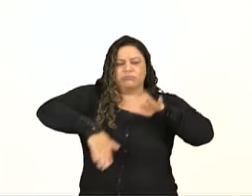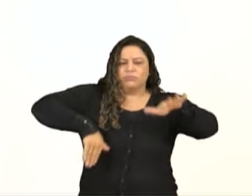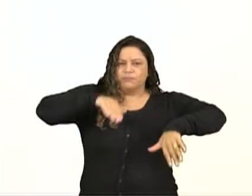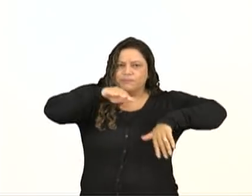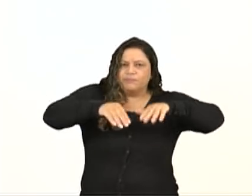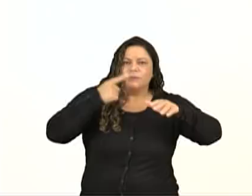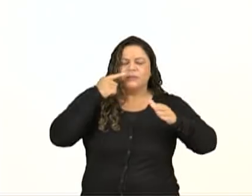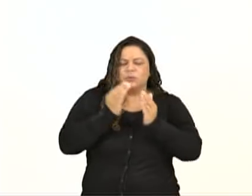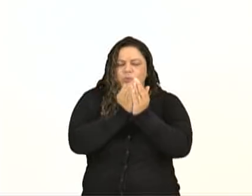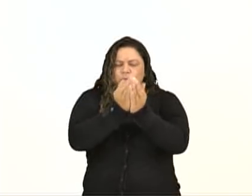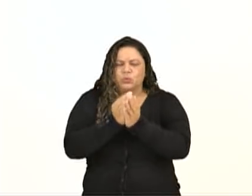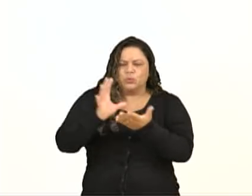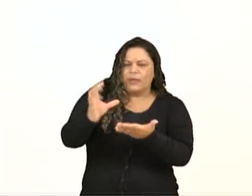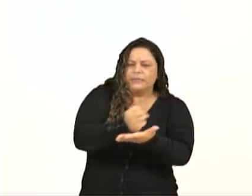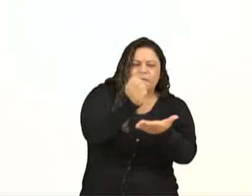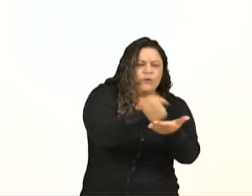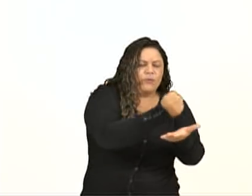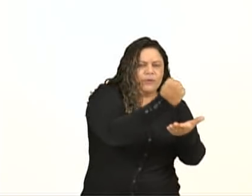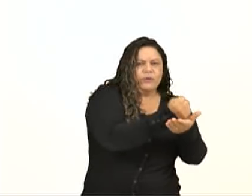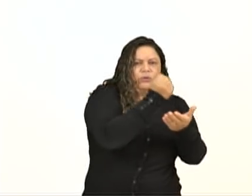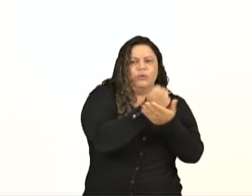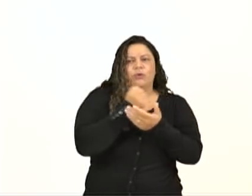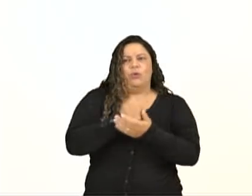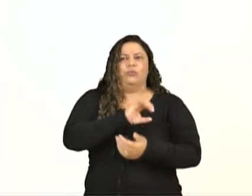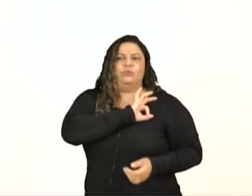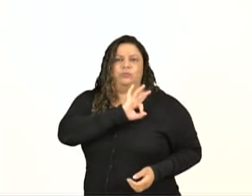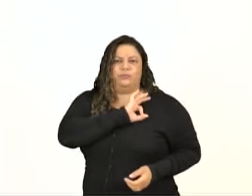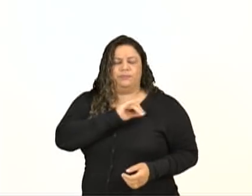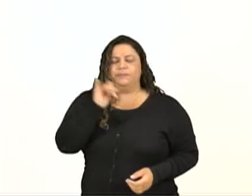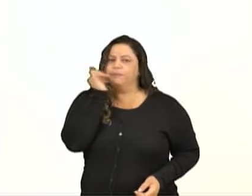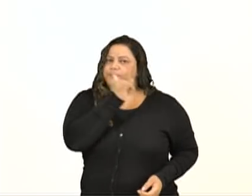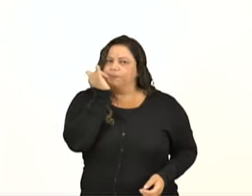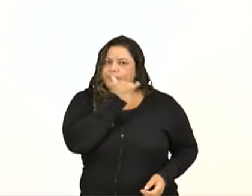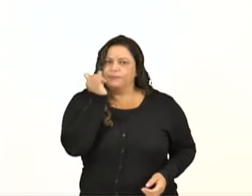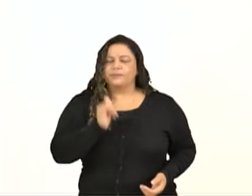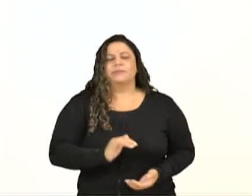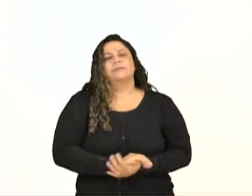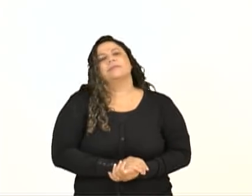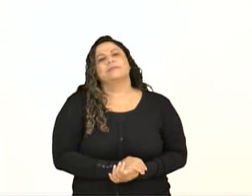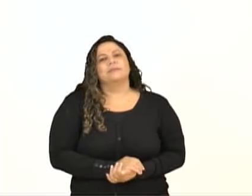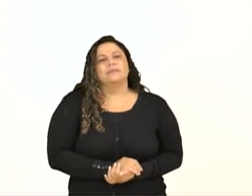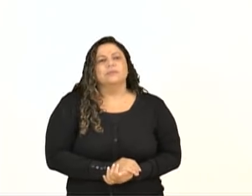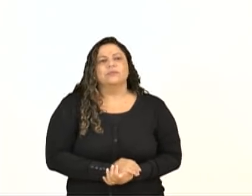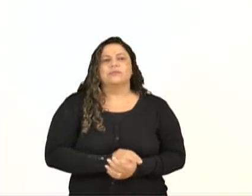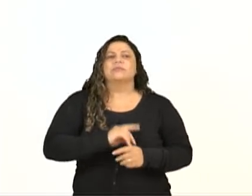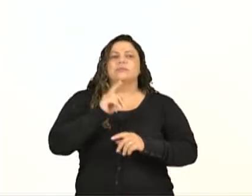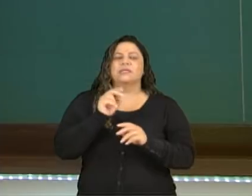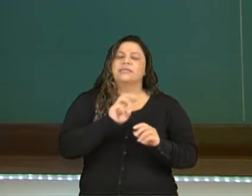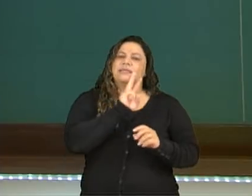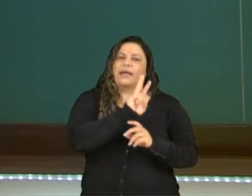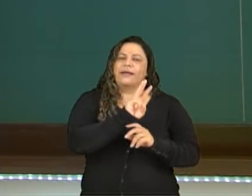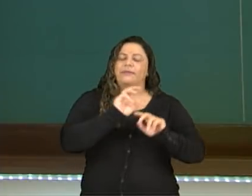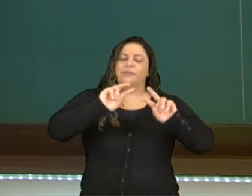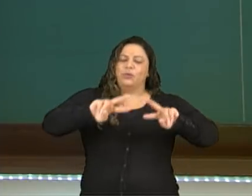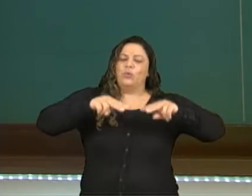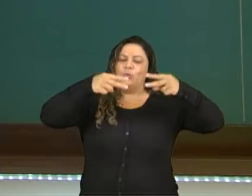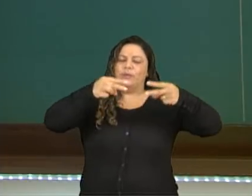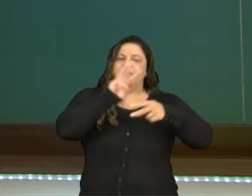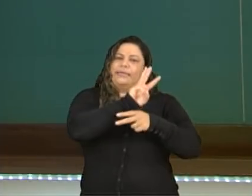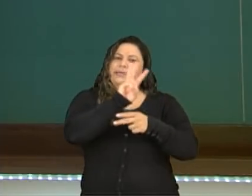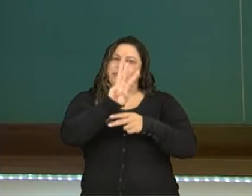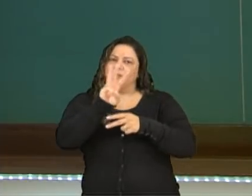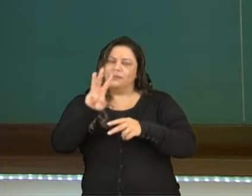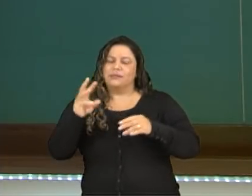região, informou a Guarda Litorânea da Itália. E aqui segue a referência de onde a gente tirou esta